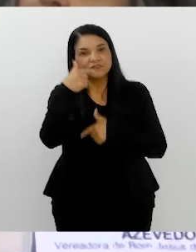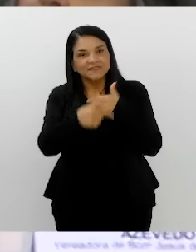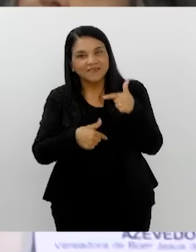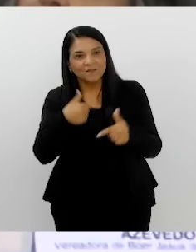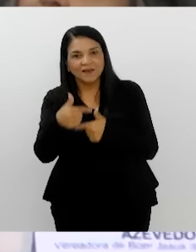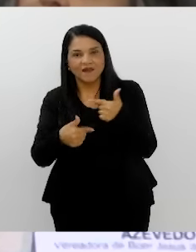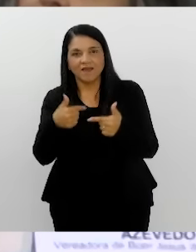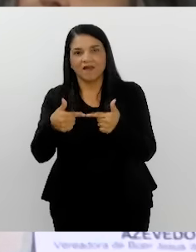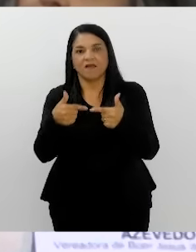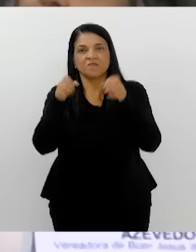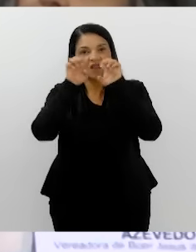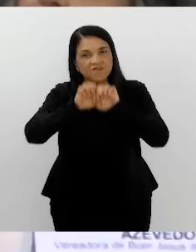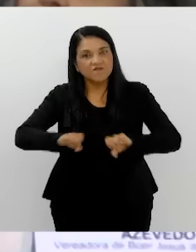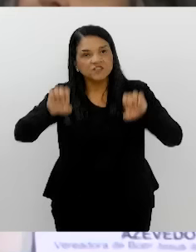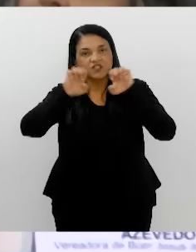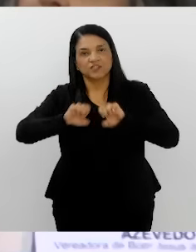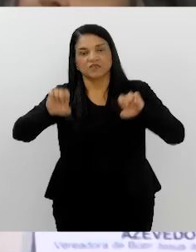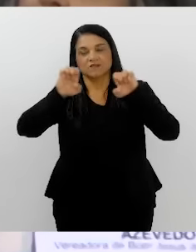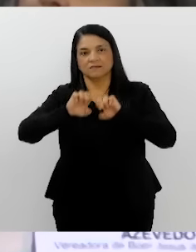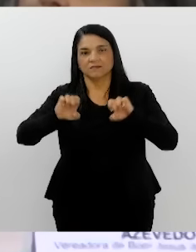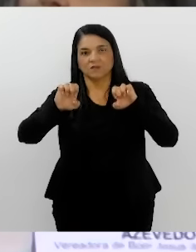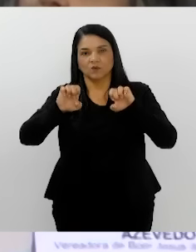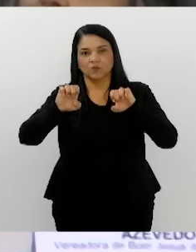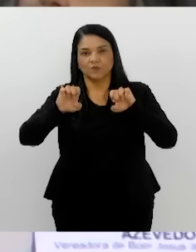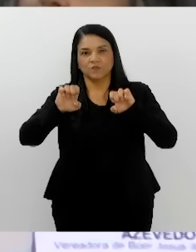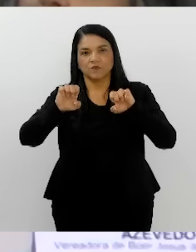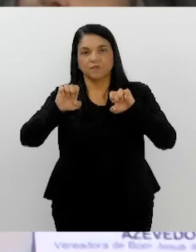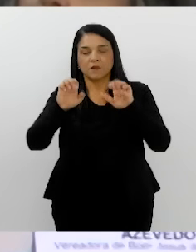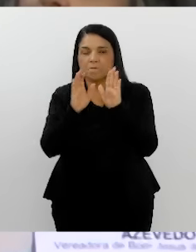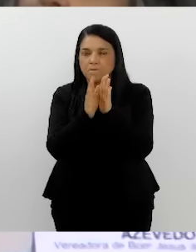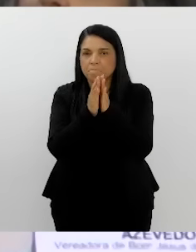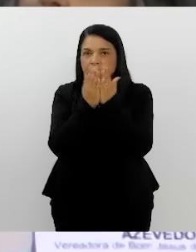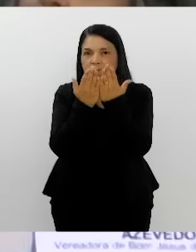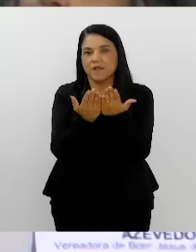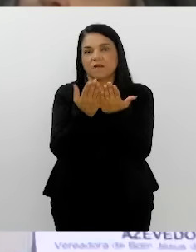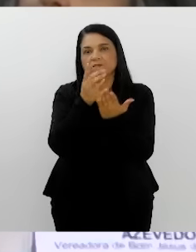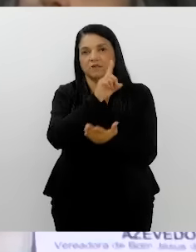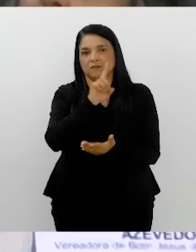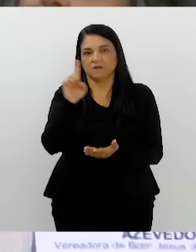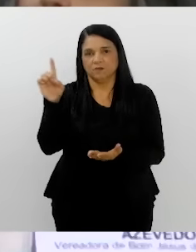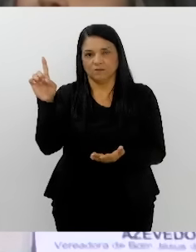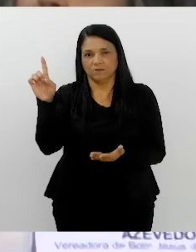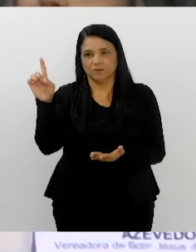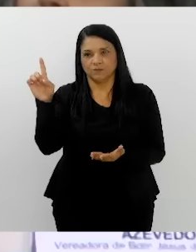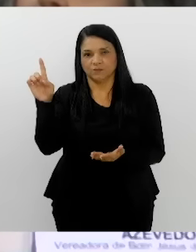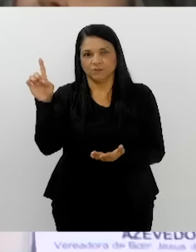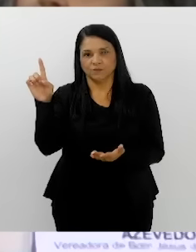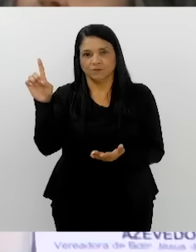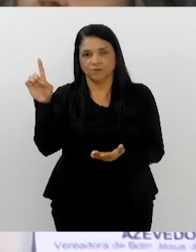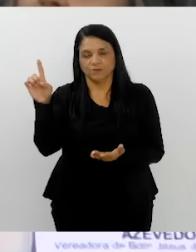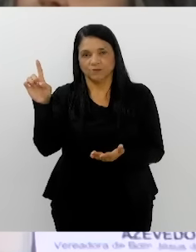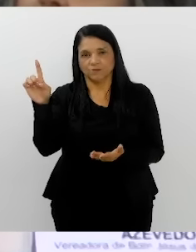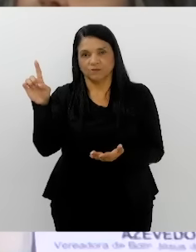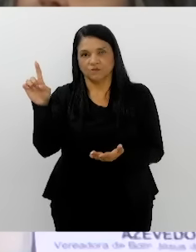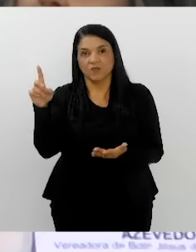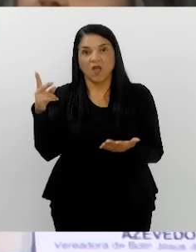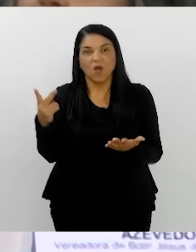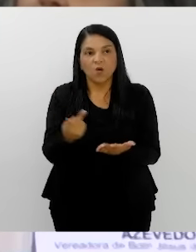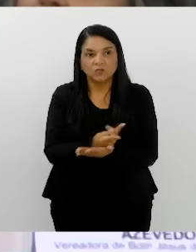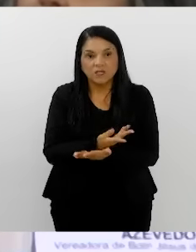pela evangelização e pela palavra de Deus. O que está acontecendo hoje, principalmente